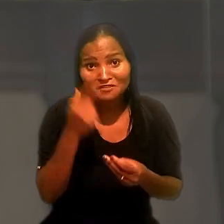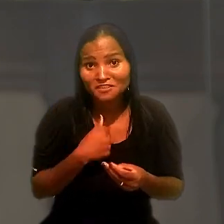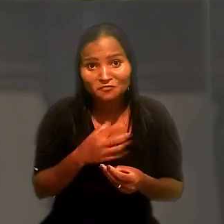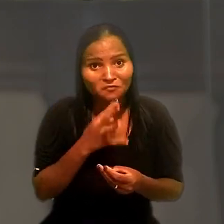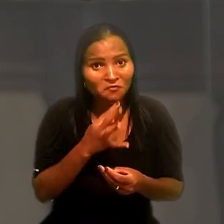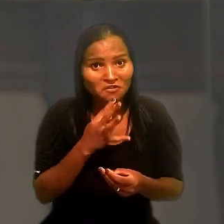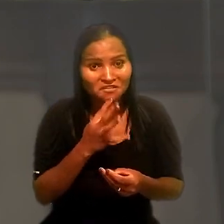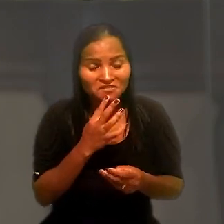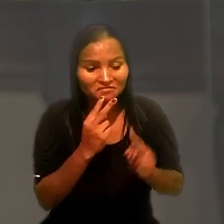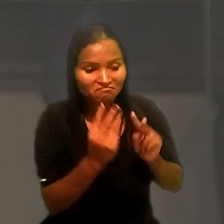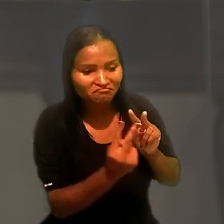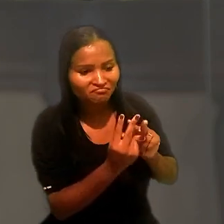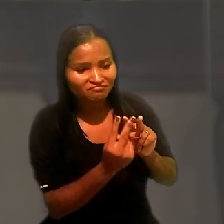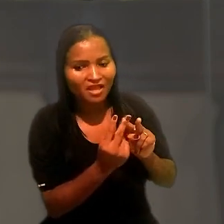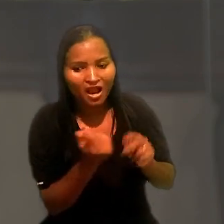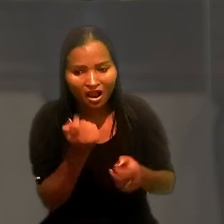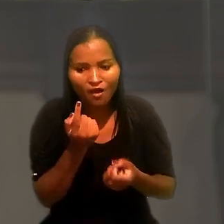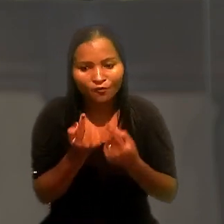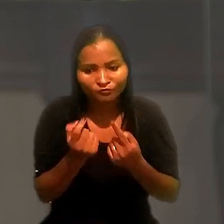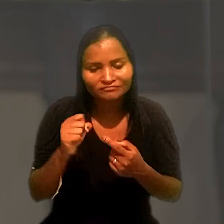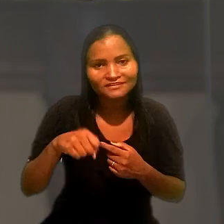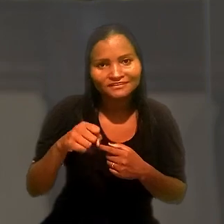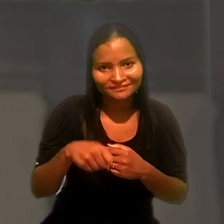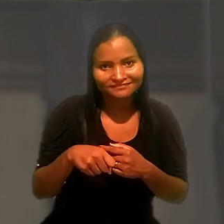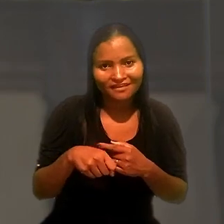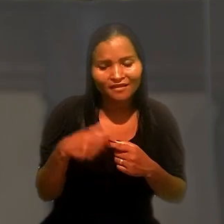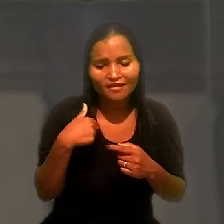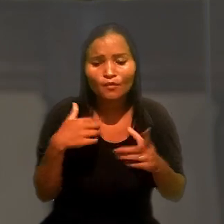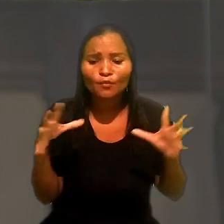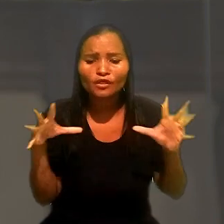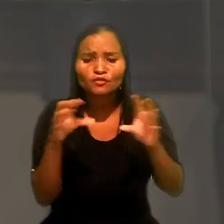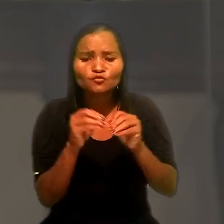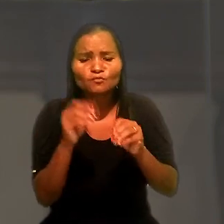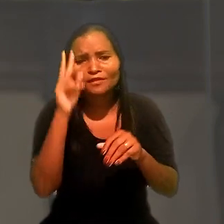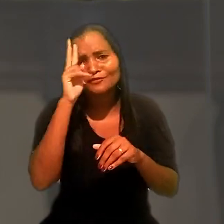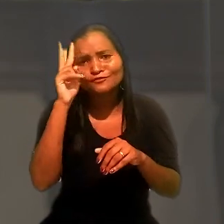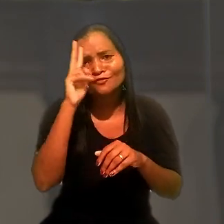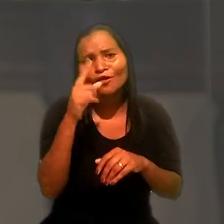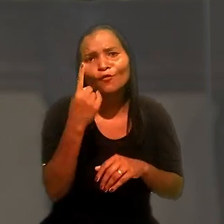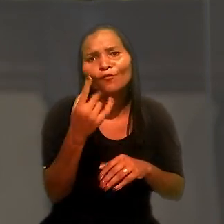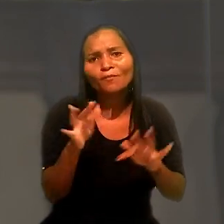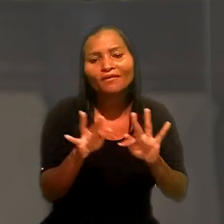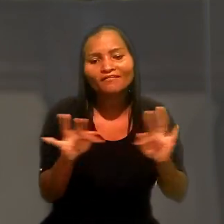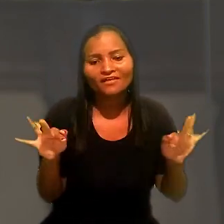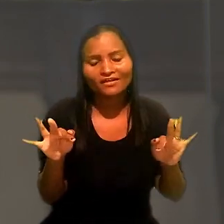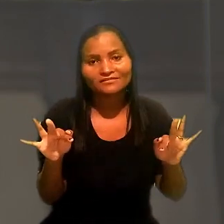conhecia pessoalmente. Alguns já conhecia. E resumo toda a história com uma frase